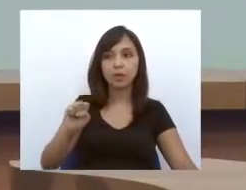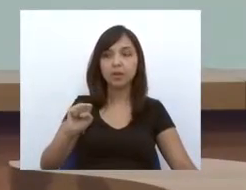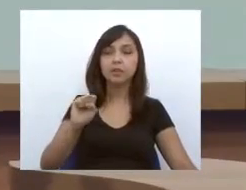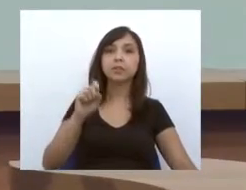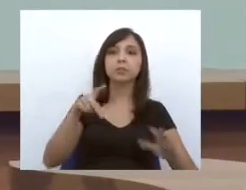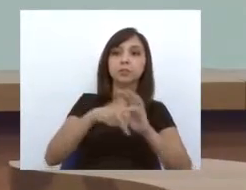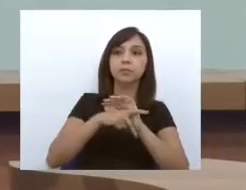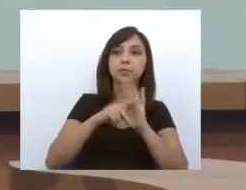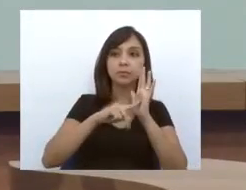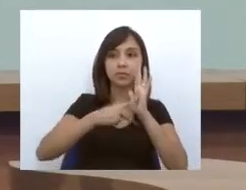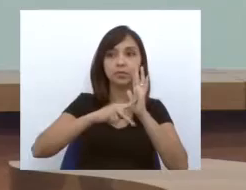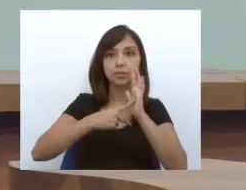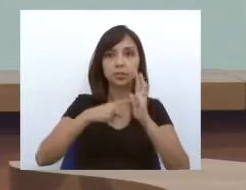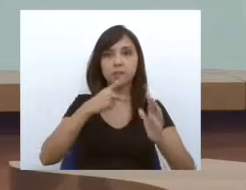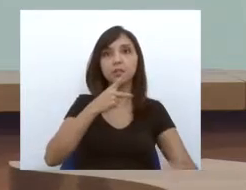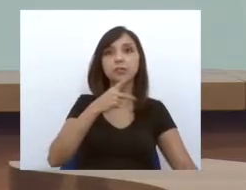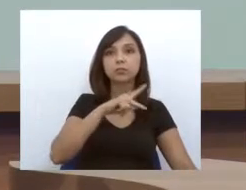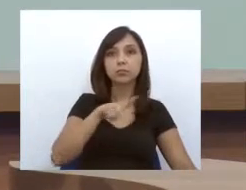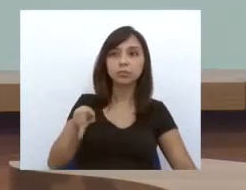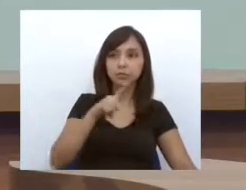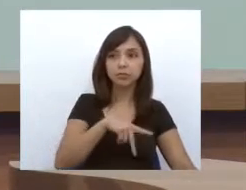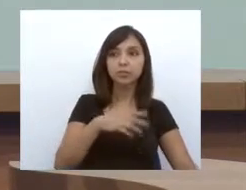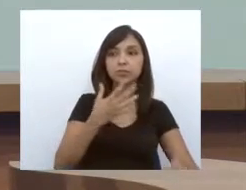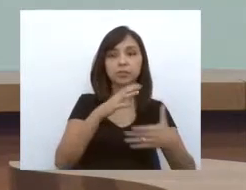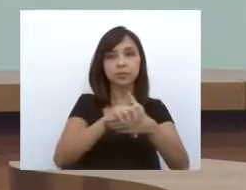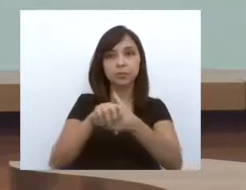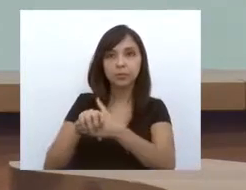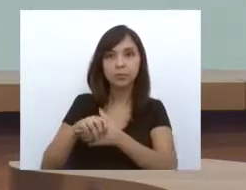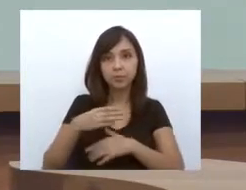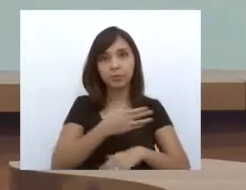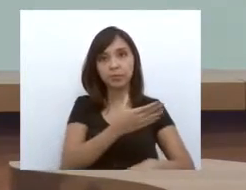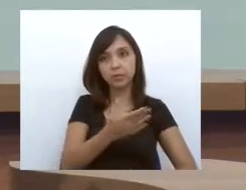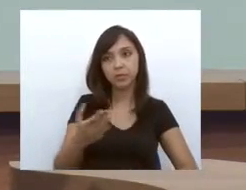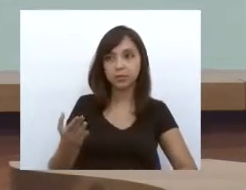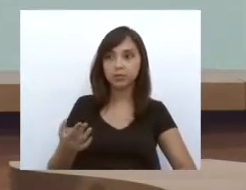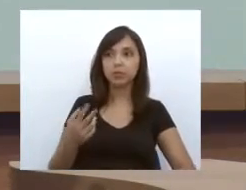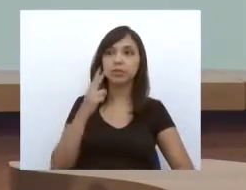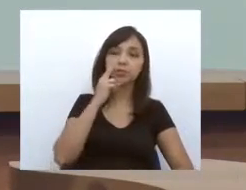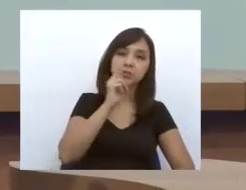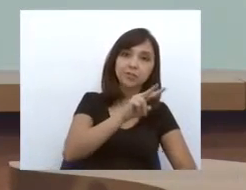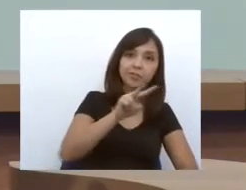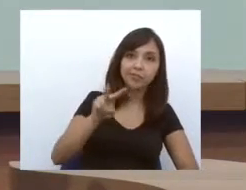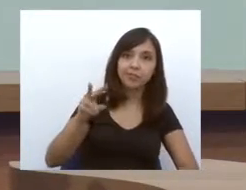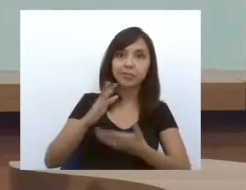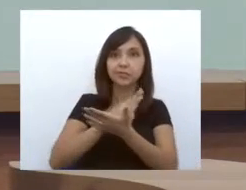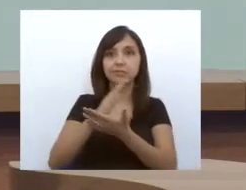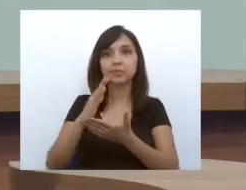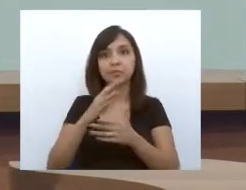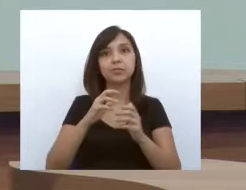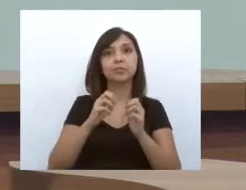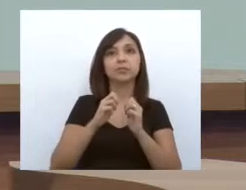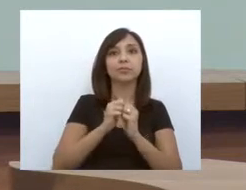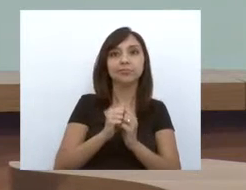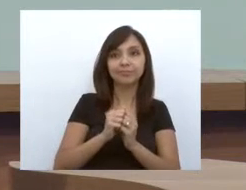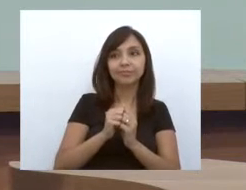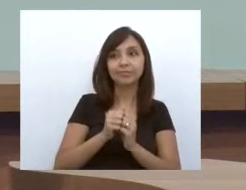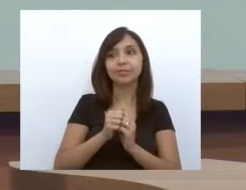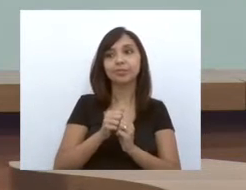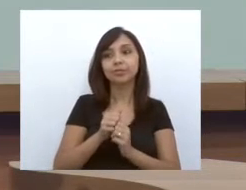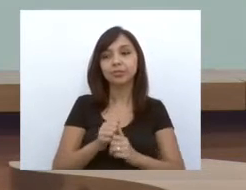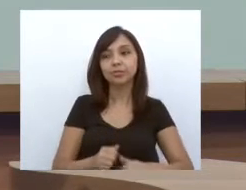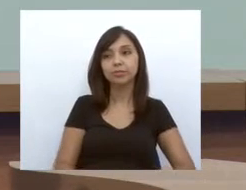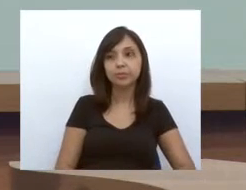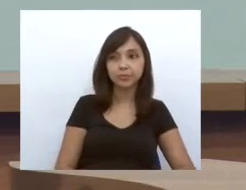Professores. Cumprimento aqui a todos. Revejo alguns companheiros, nas quais eu aprendi bastante,